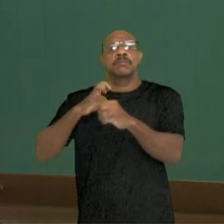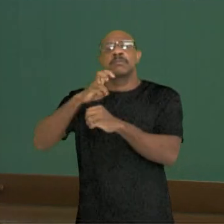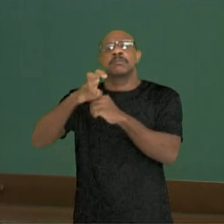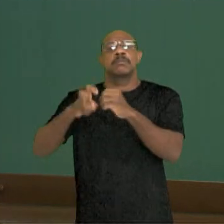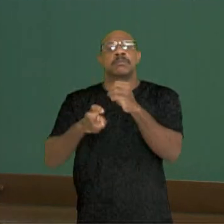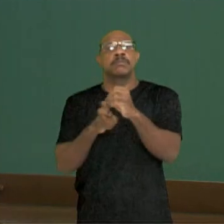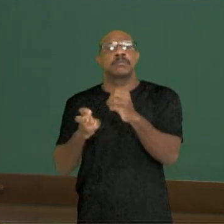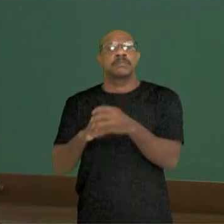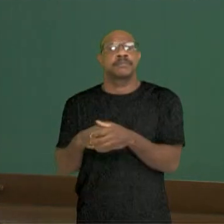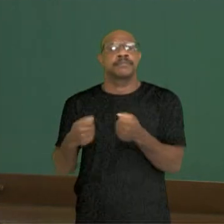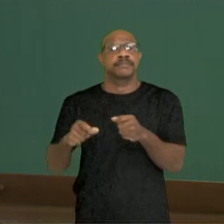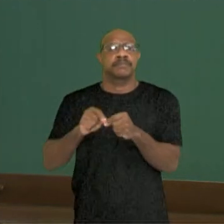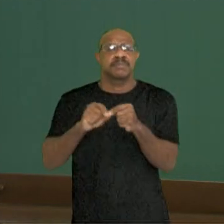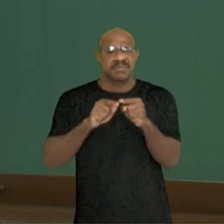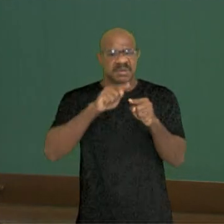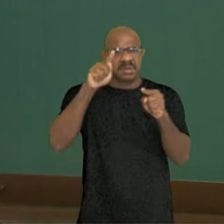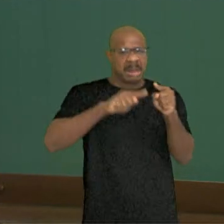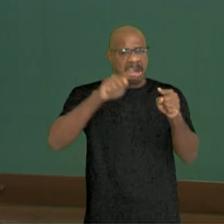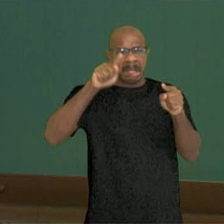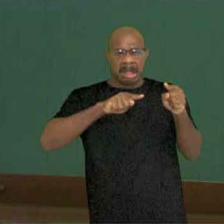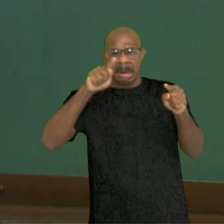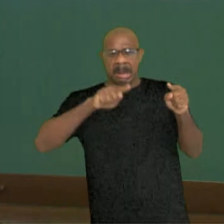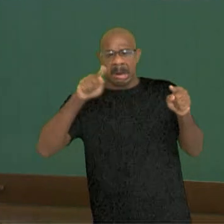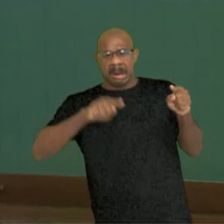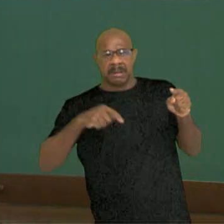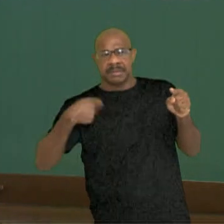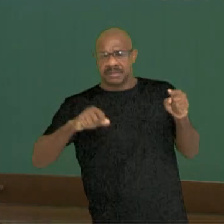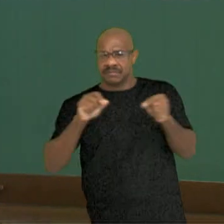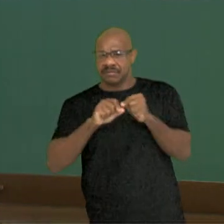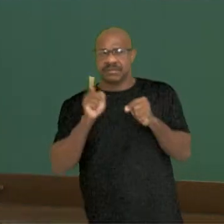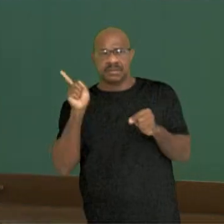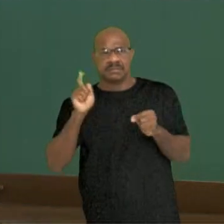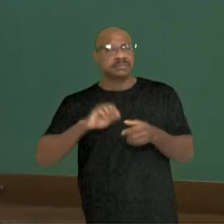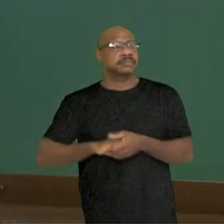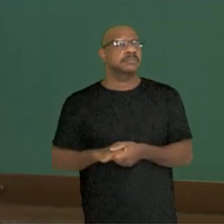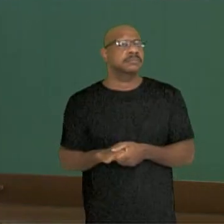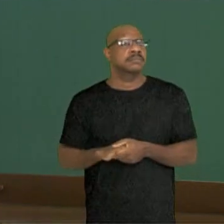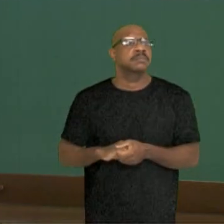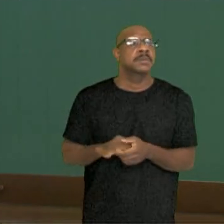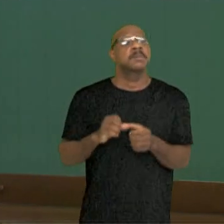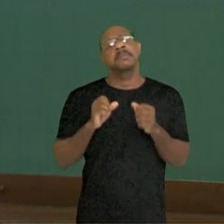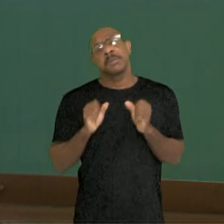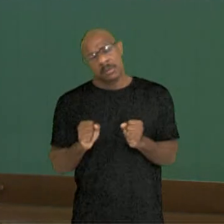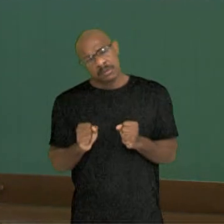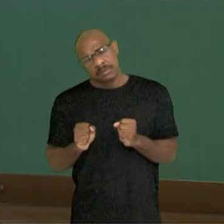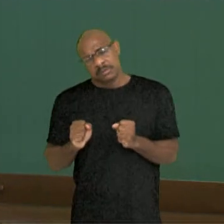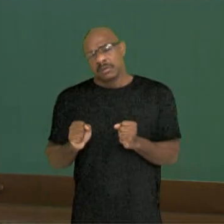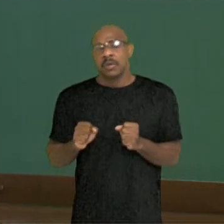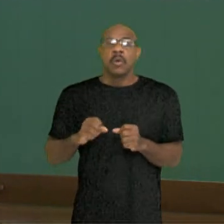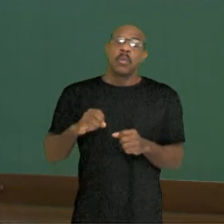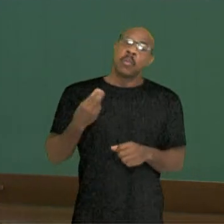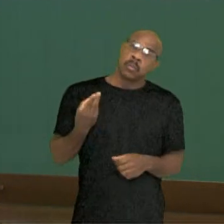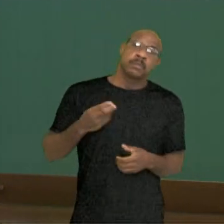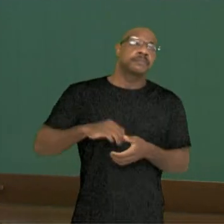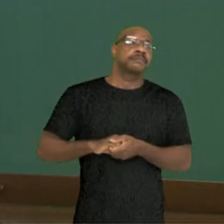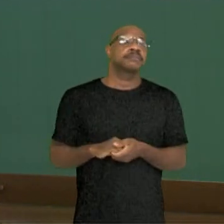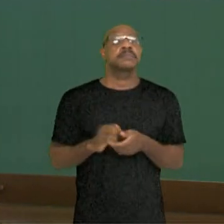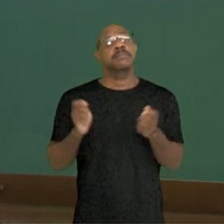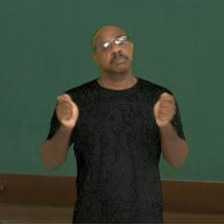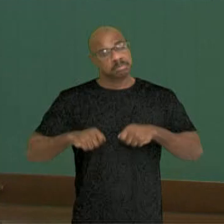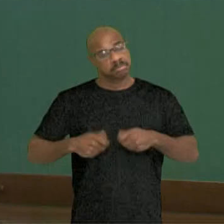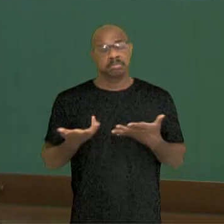distribuição eletrônica, professor, com o diagrama de Linus-Pauling? Não. Pode, ou também você